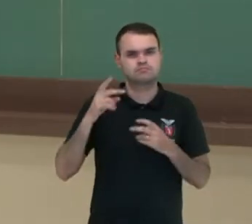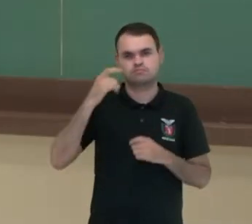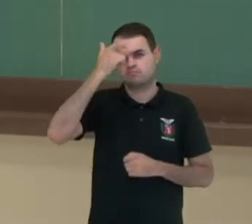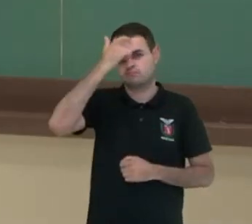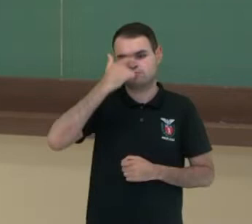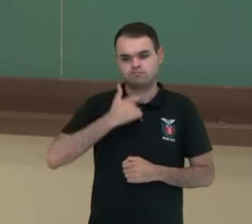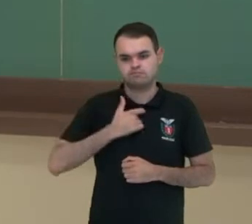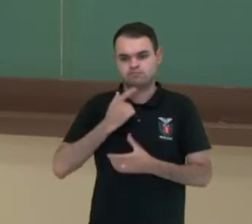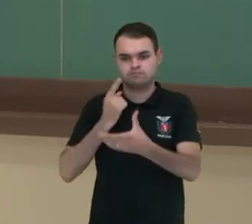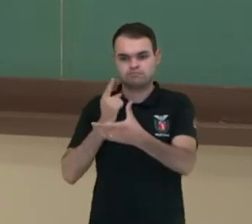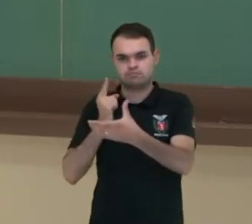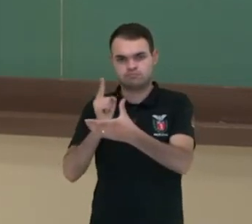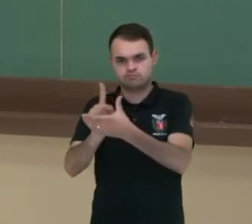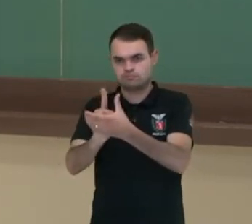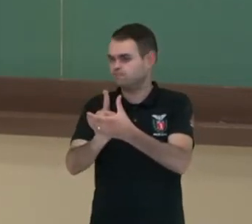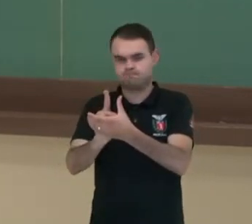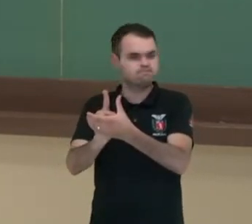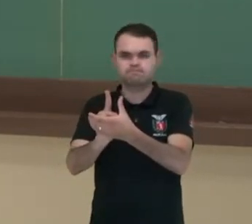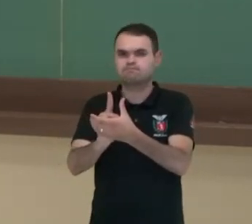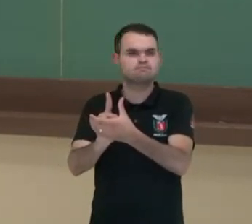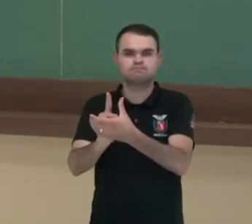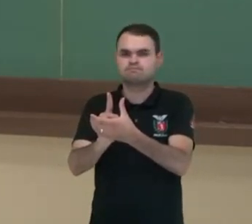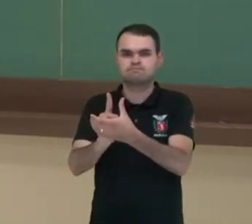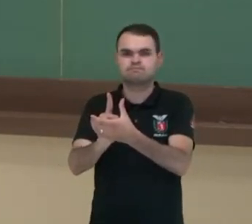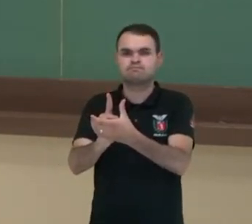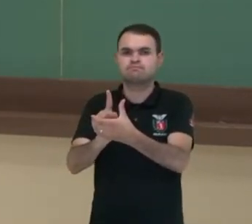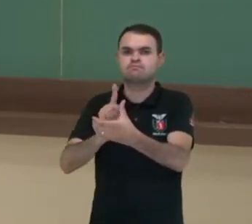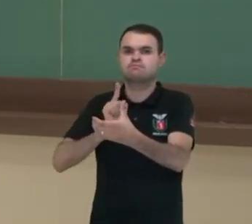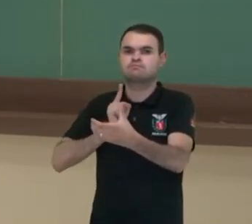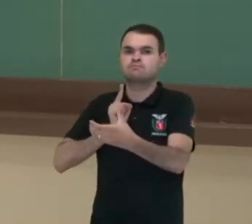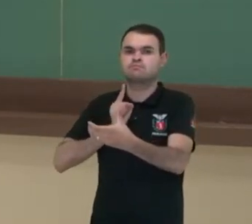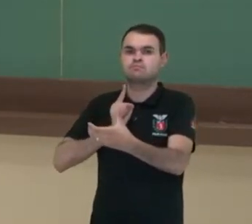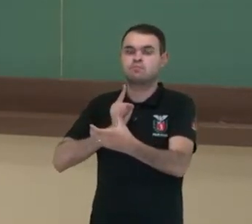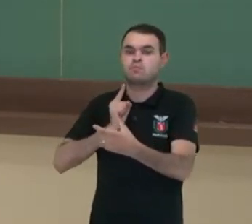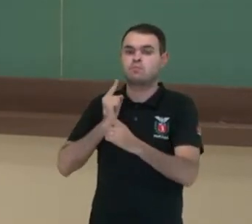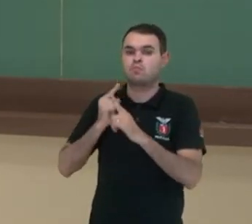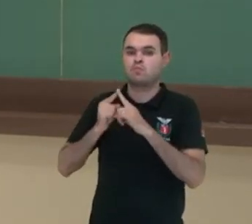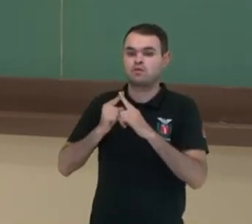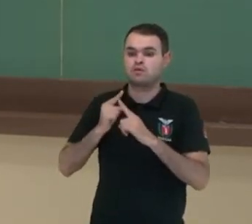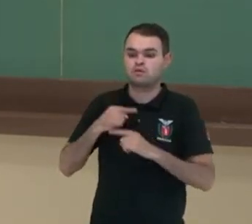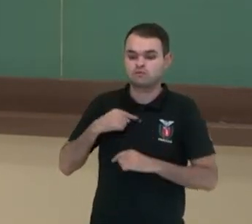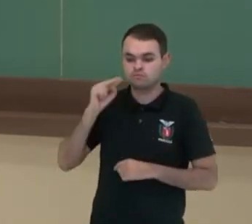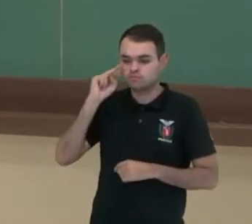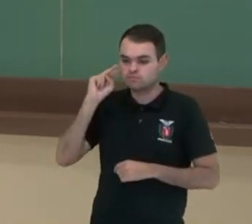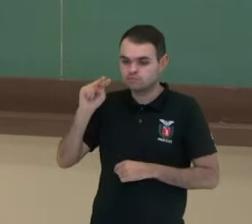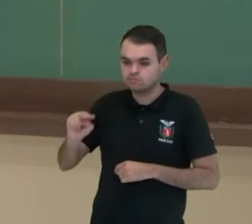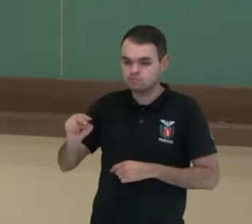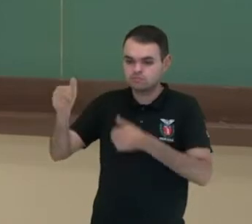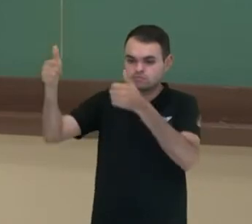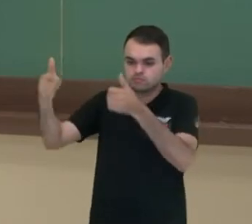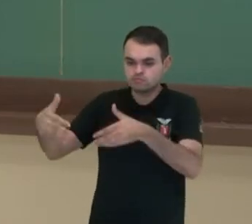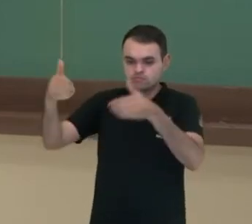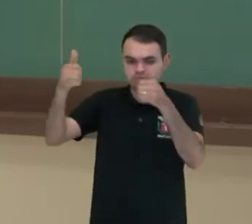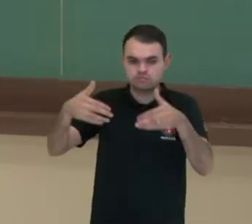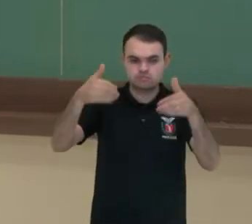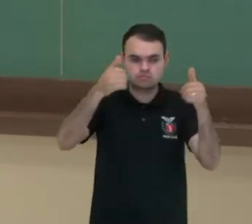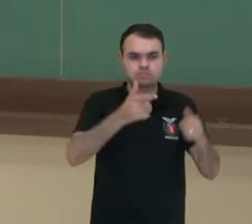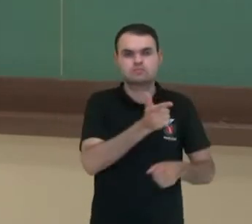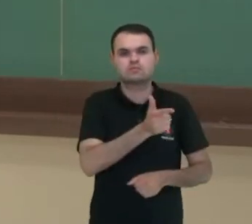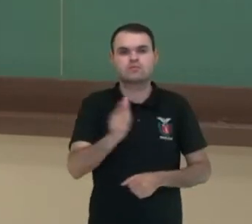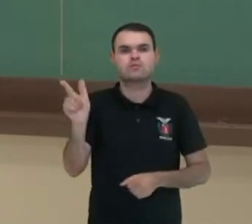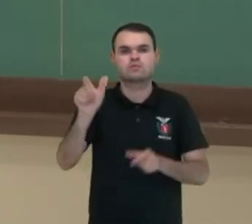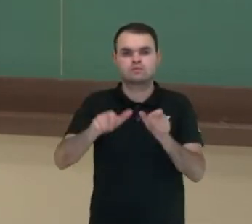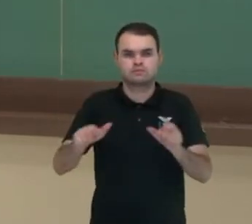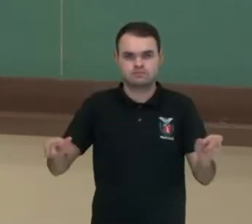se coloca, né, como narrador. Por quê? Porque ele conta algo vivenciado por outros